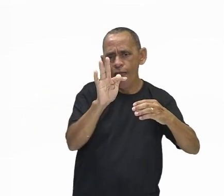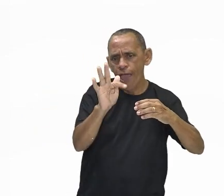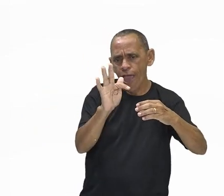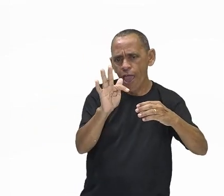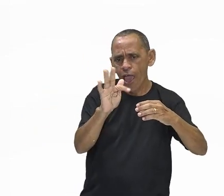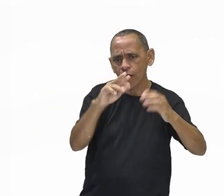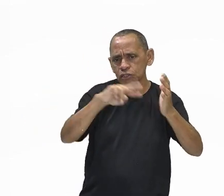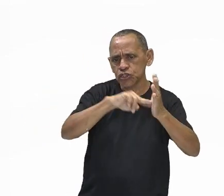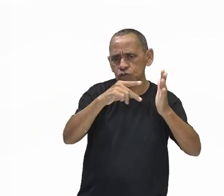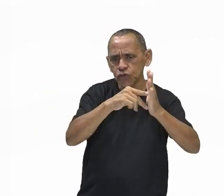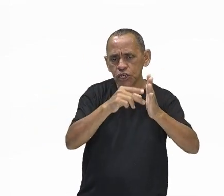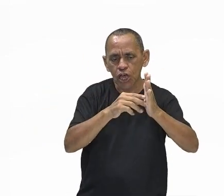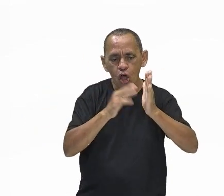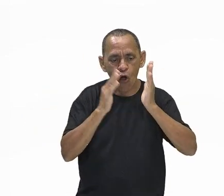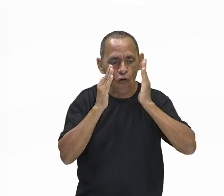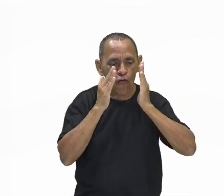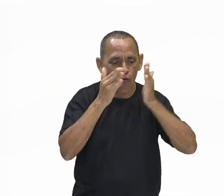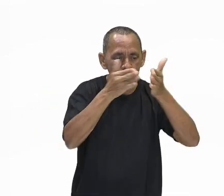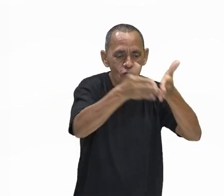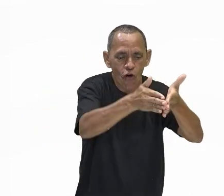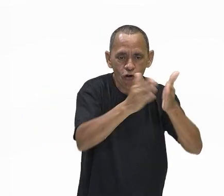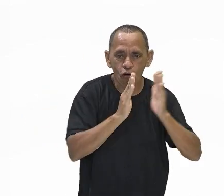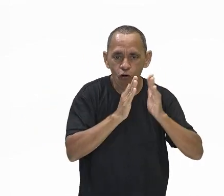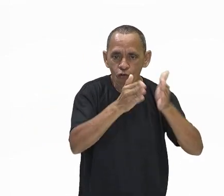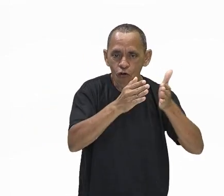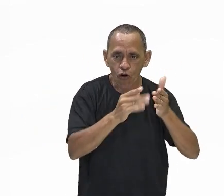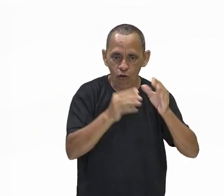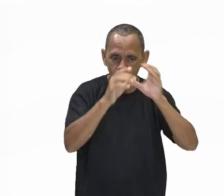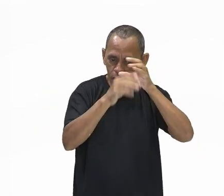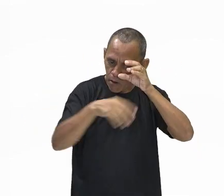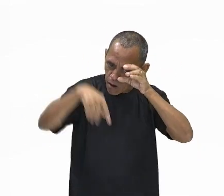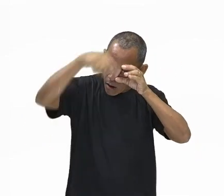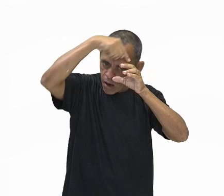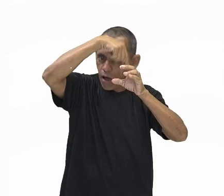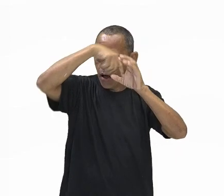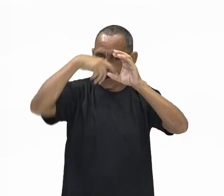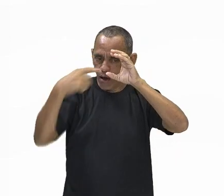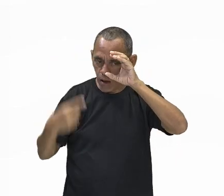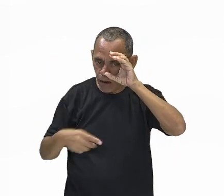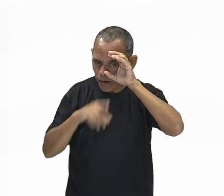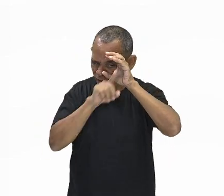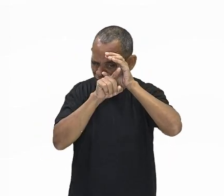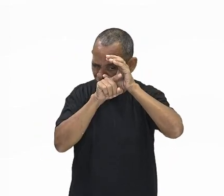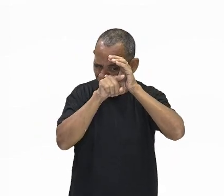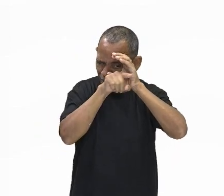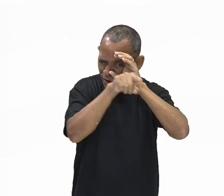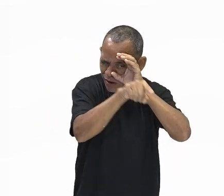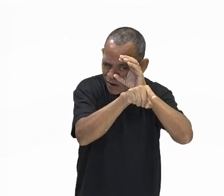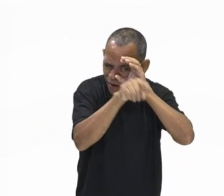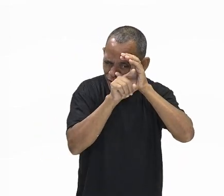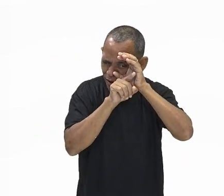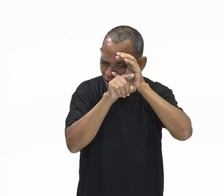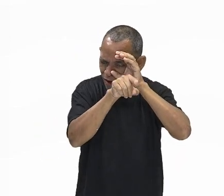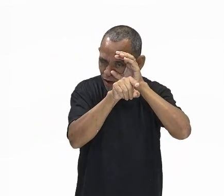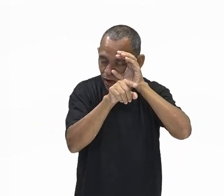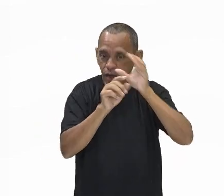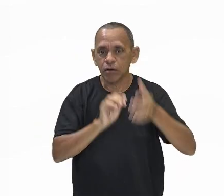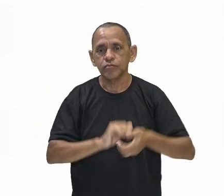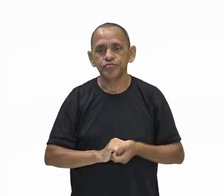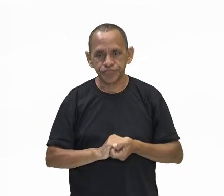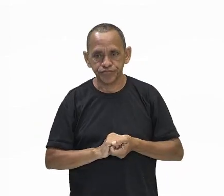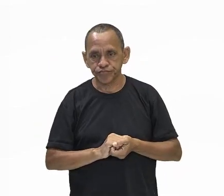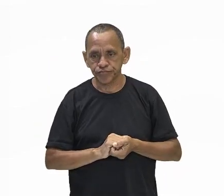da lente? Quando nós vamos incidir esses pontos aí, quando nós vamos incidir a luz